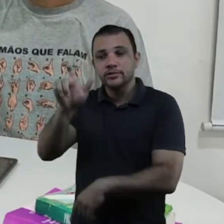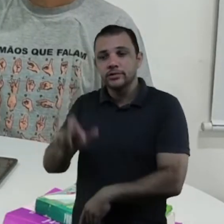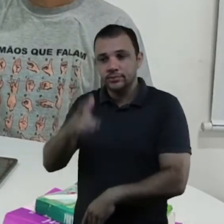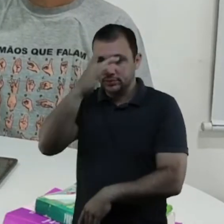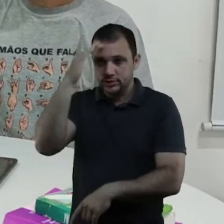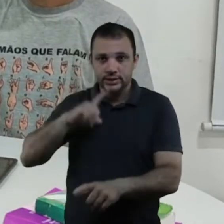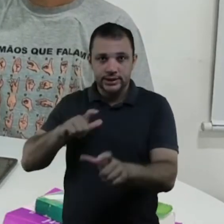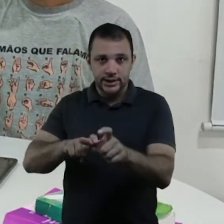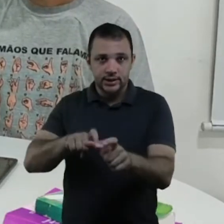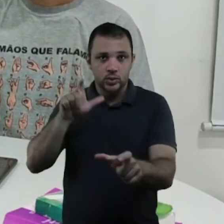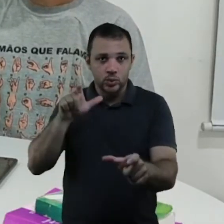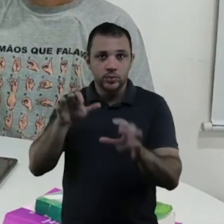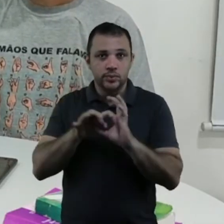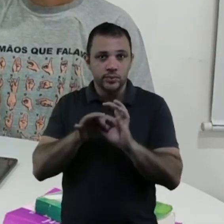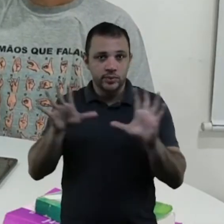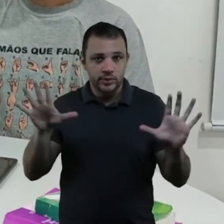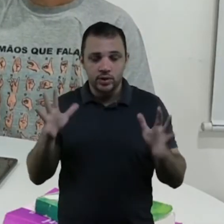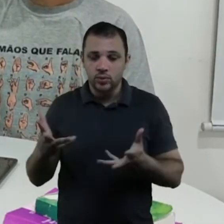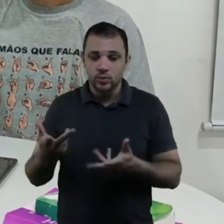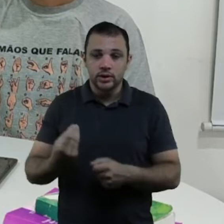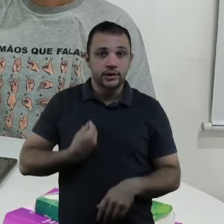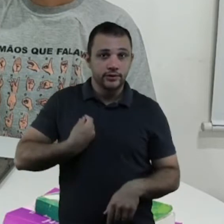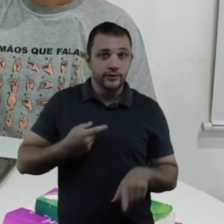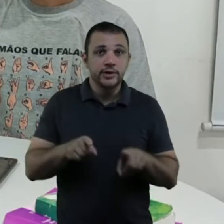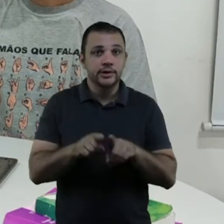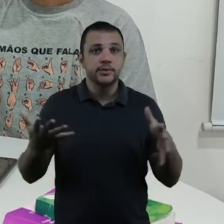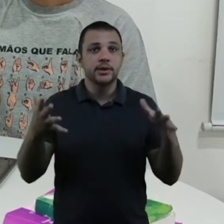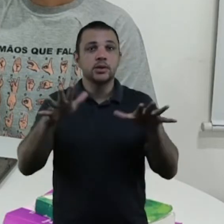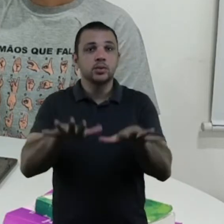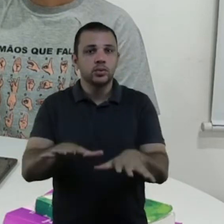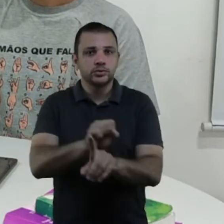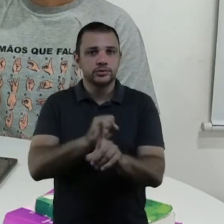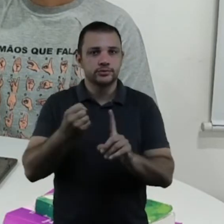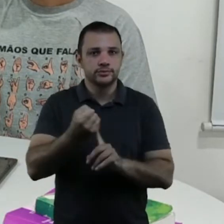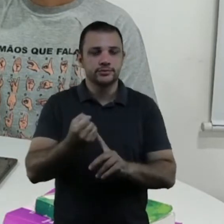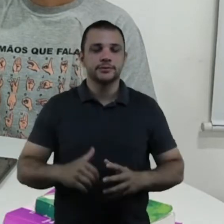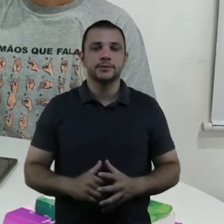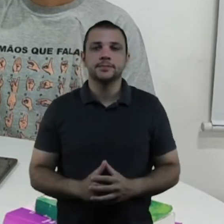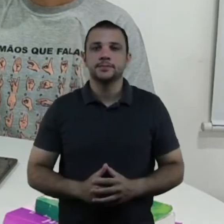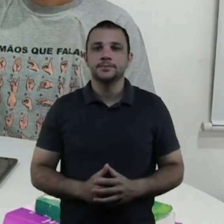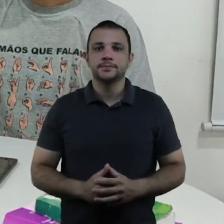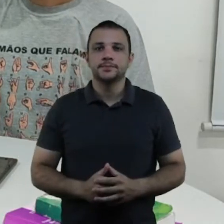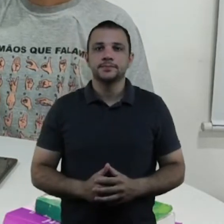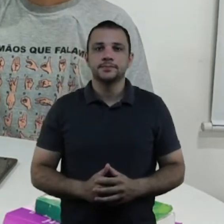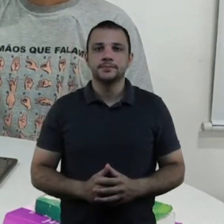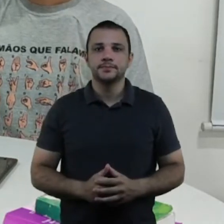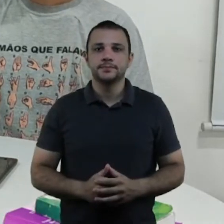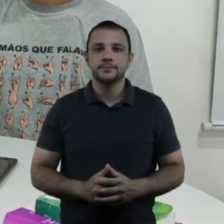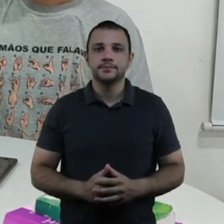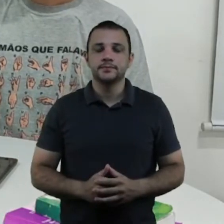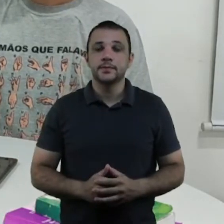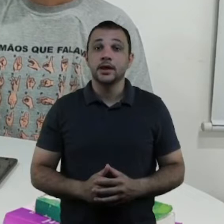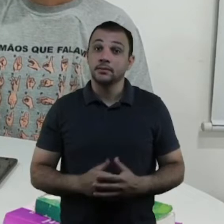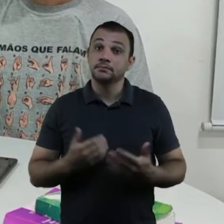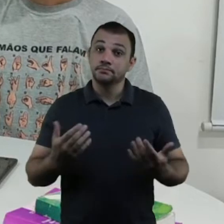sua autonomia, independência, qualidade de vida e inclusão social. Beleza, agora